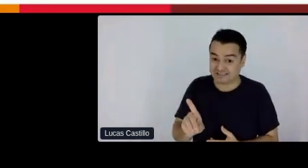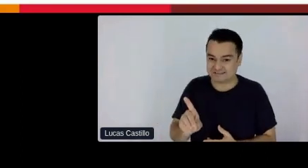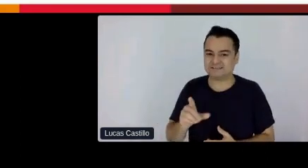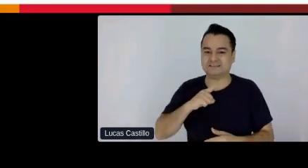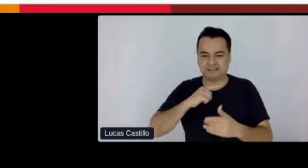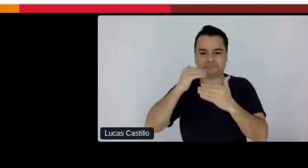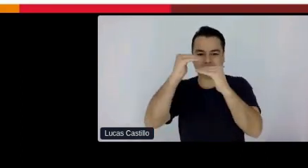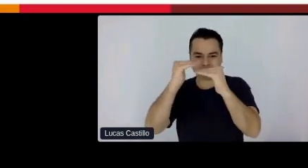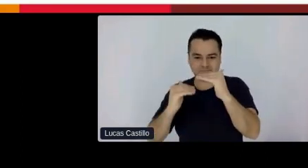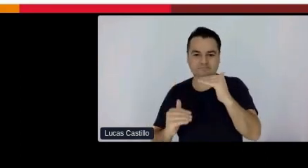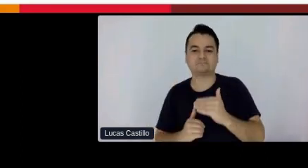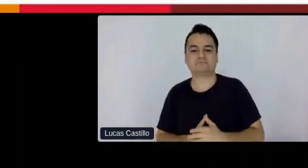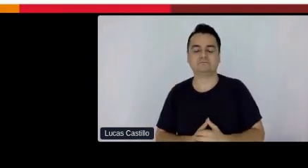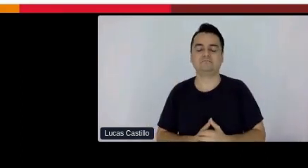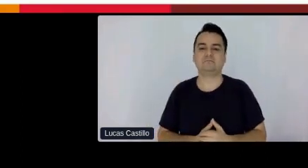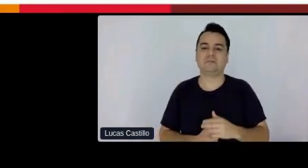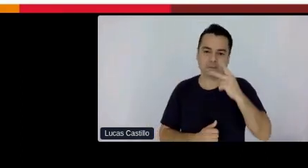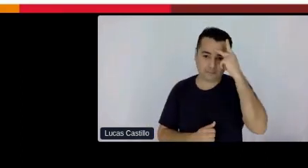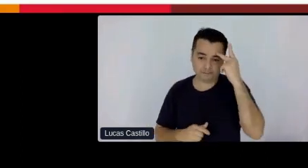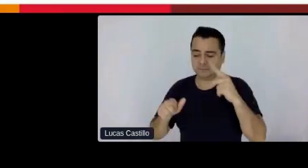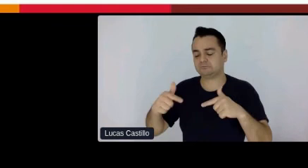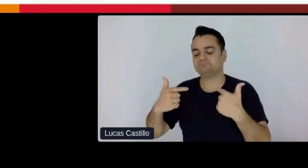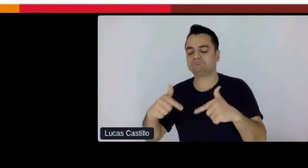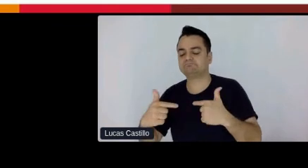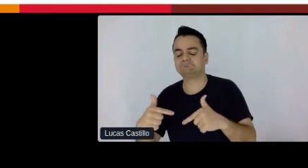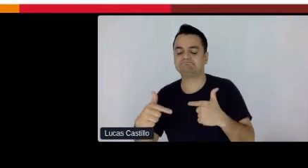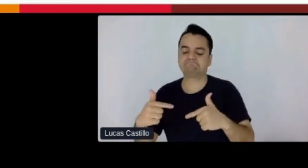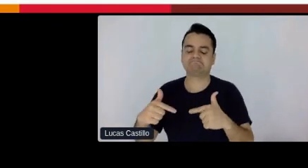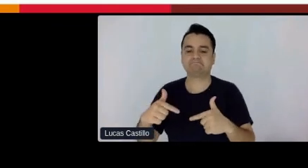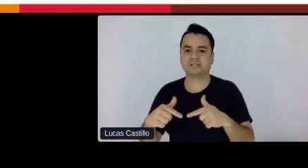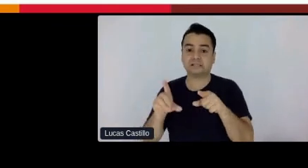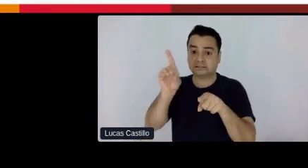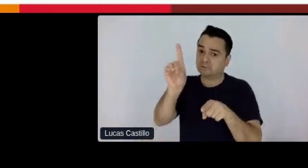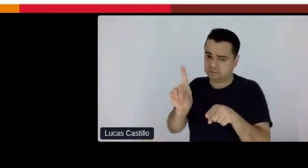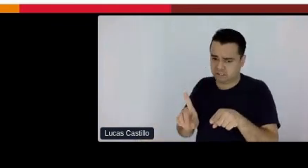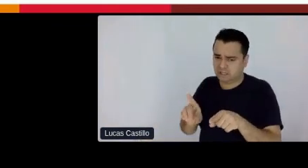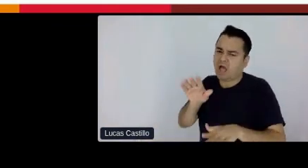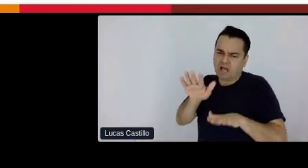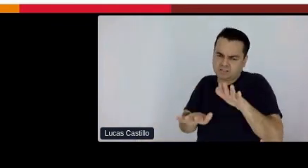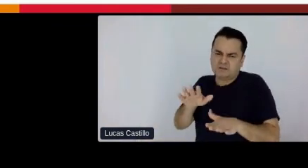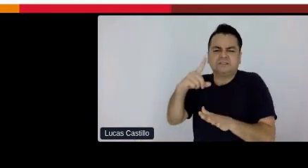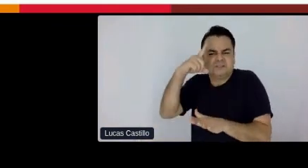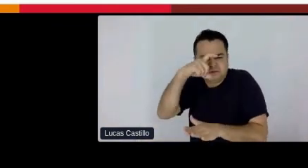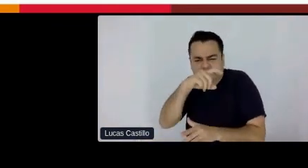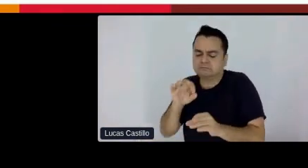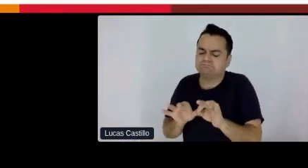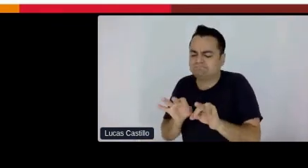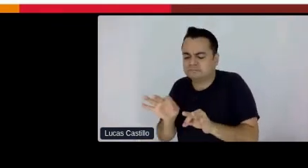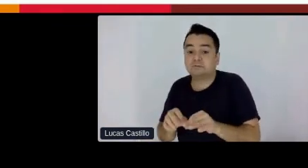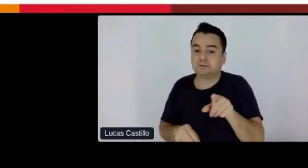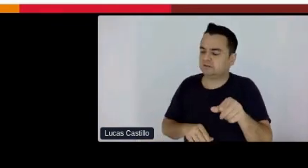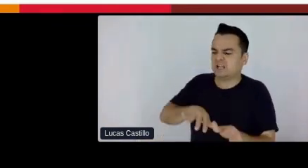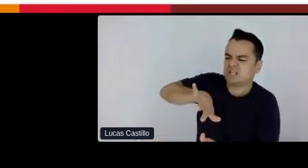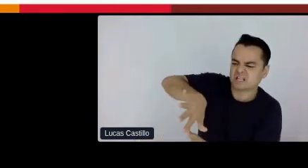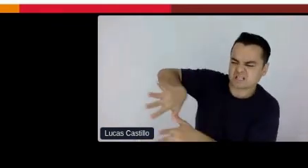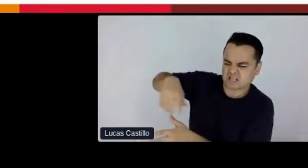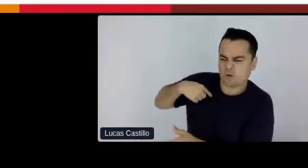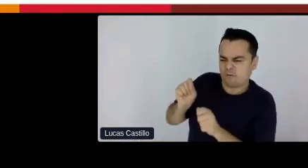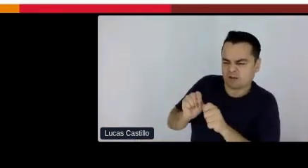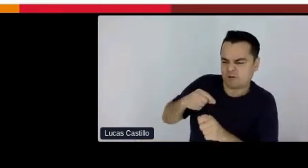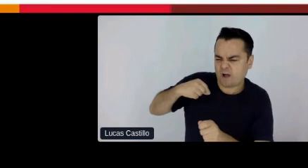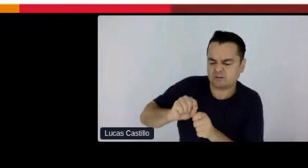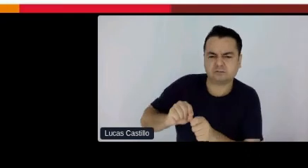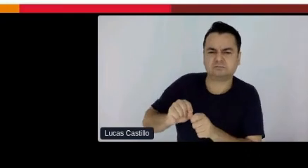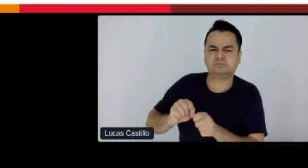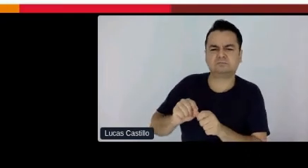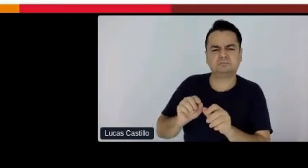algum ponto. Aí a pessoa está lá exercendo a atividade dela e você vê que ela está com um pouquinho com dificuldade, você já chega e fala, deixa que eu faço para você. Não,